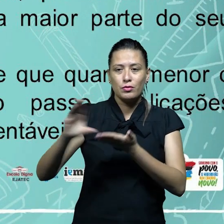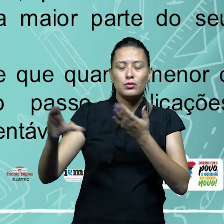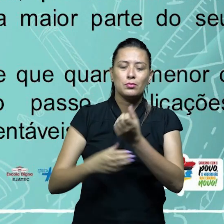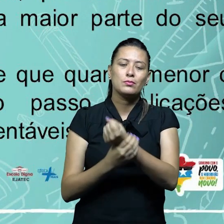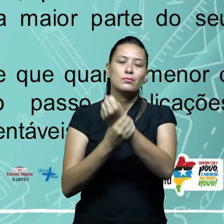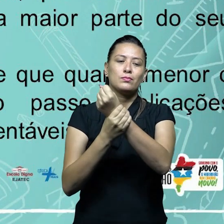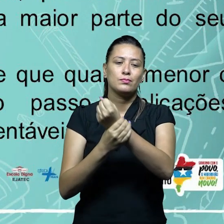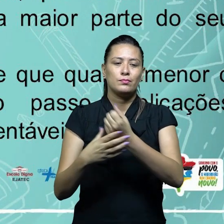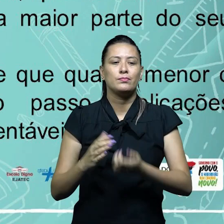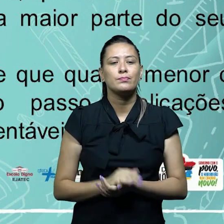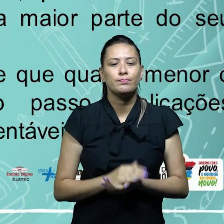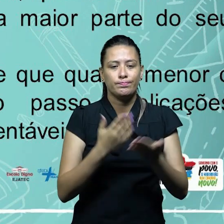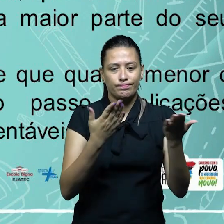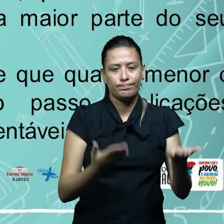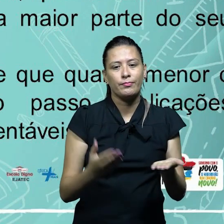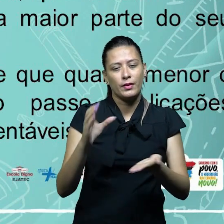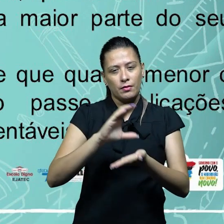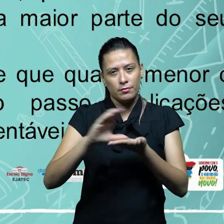quanto menor o risco,